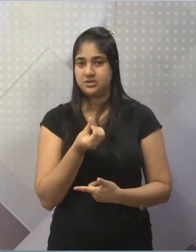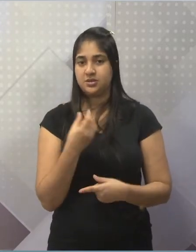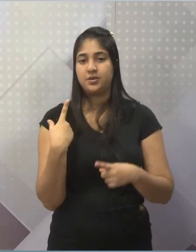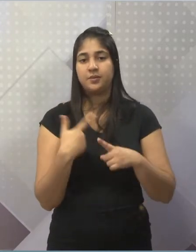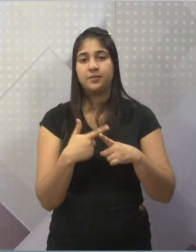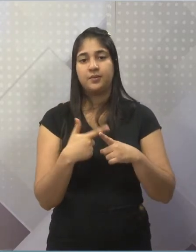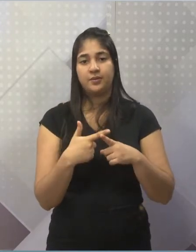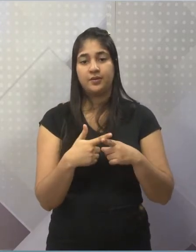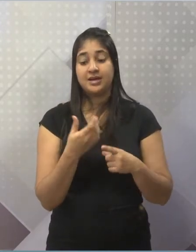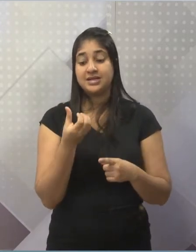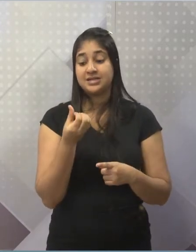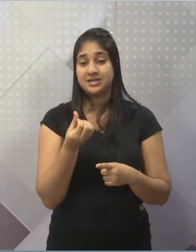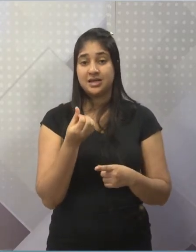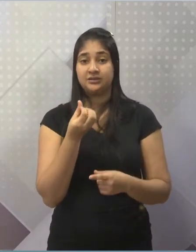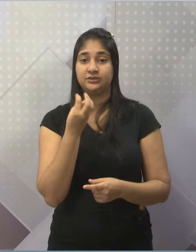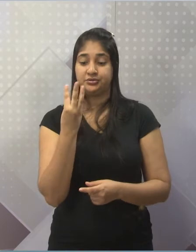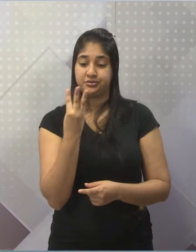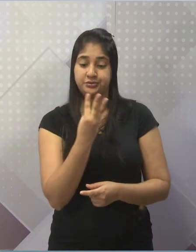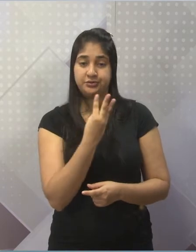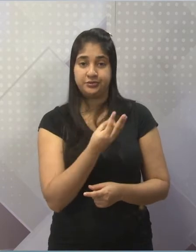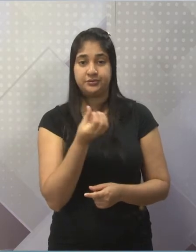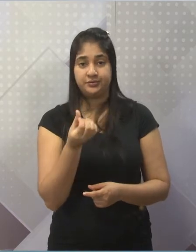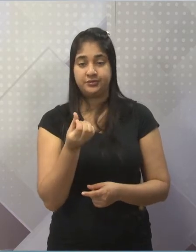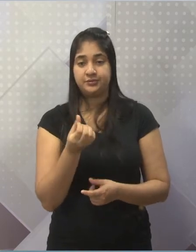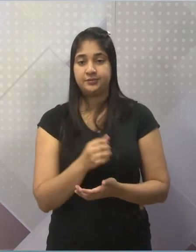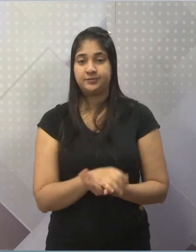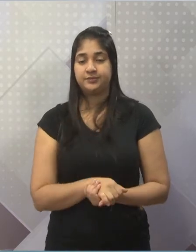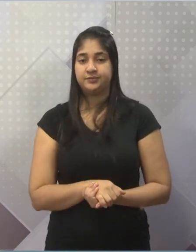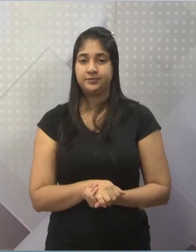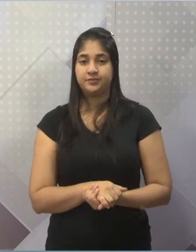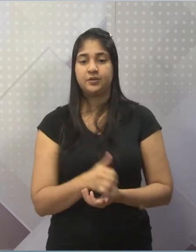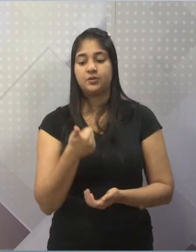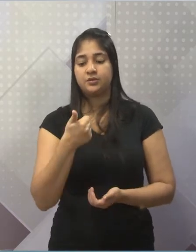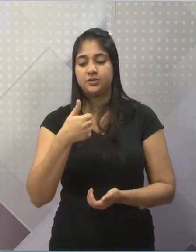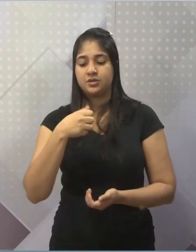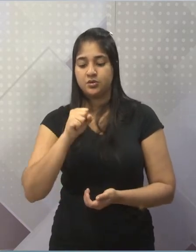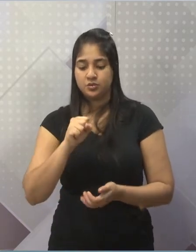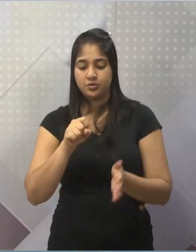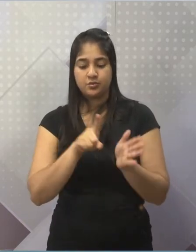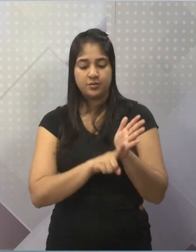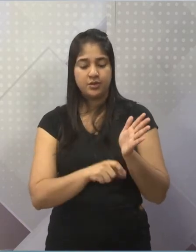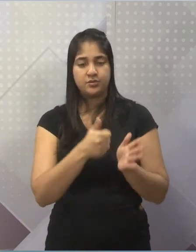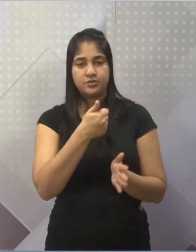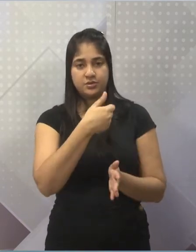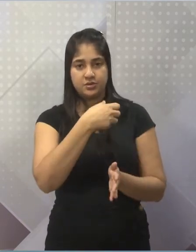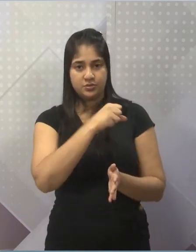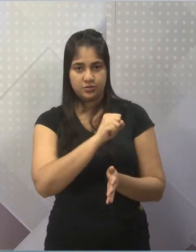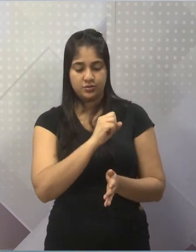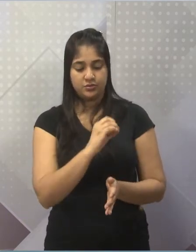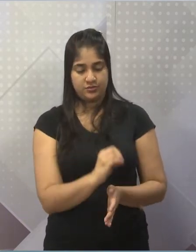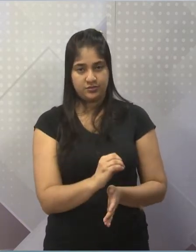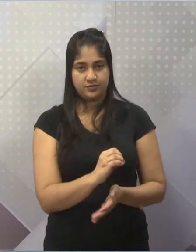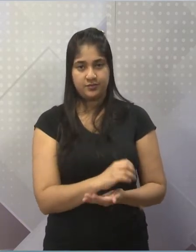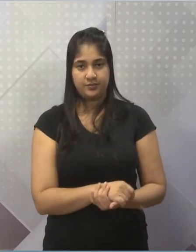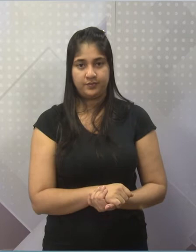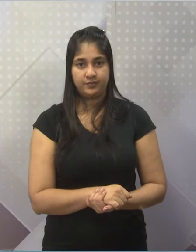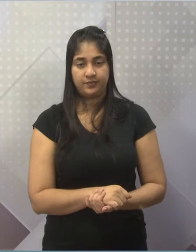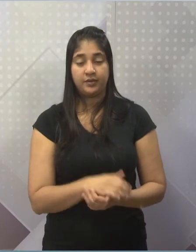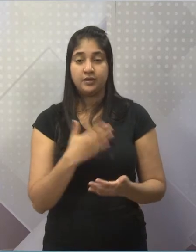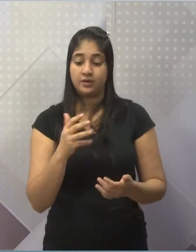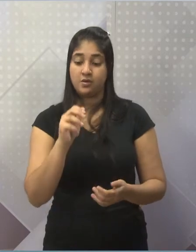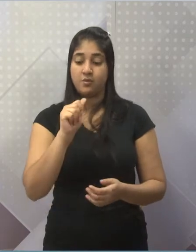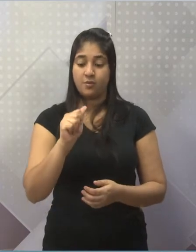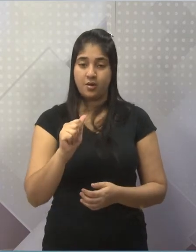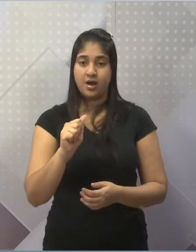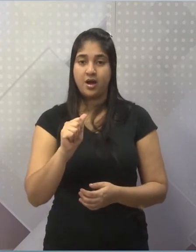o 3 cabe 6 vezes aqui dentro. Então, 18 menos 18, 0. Nosso